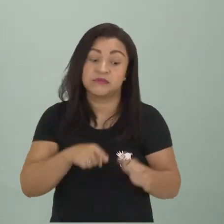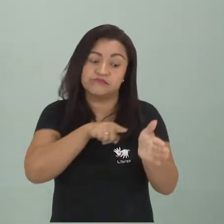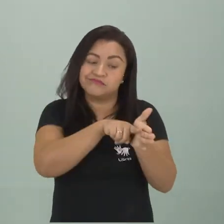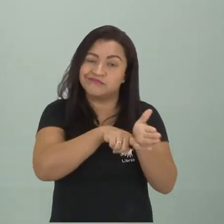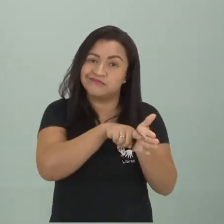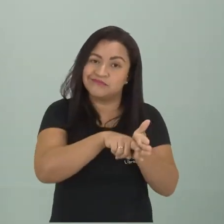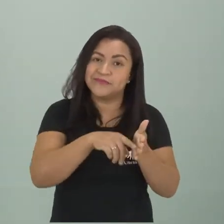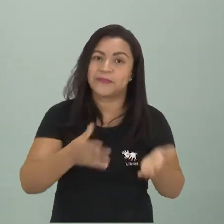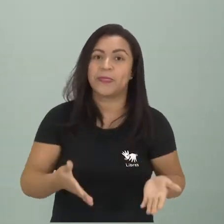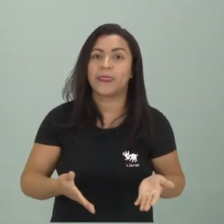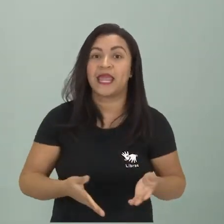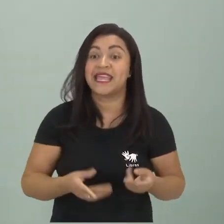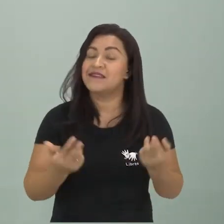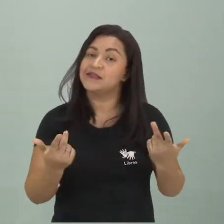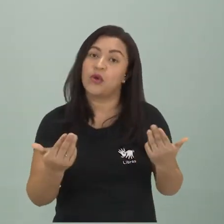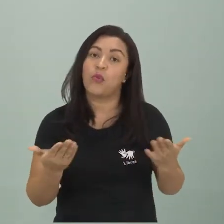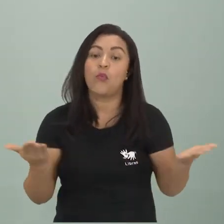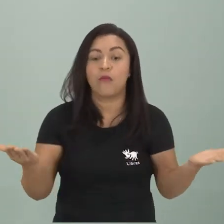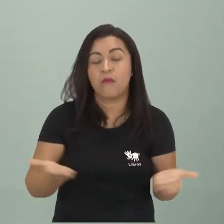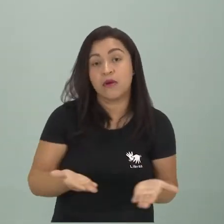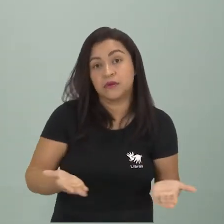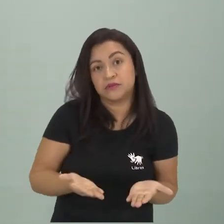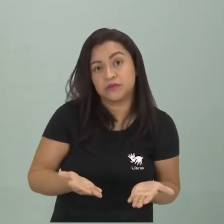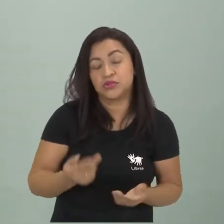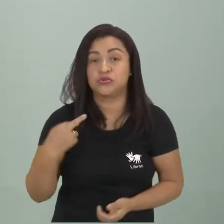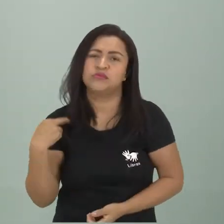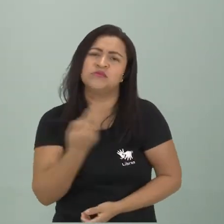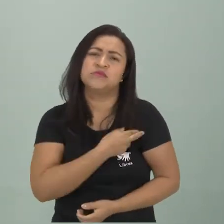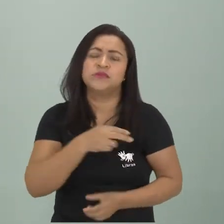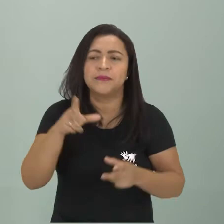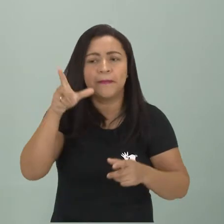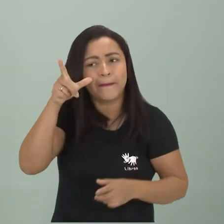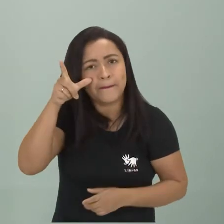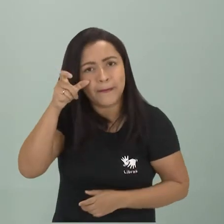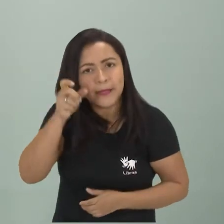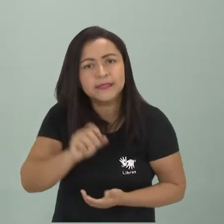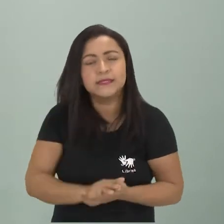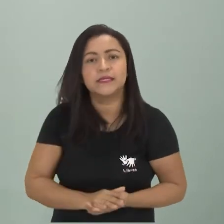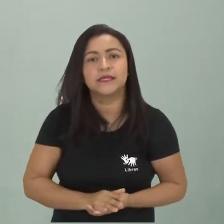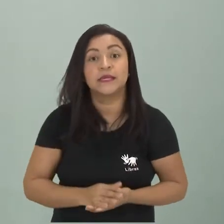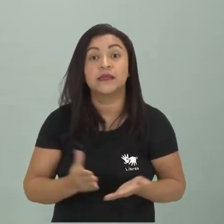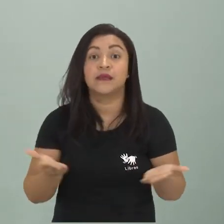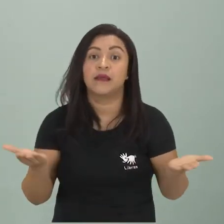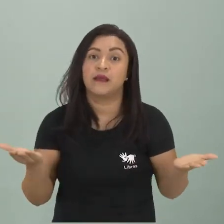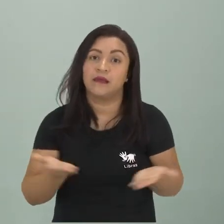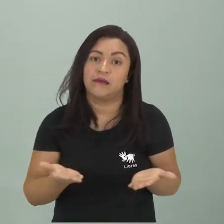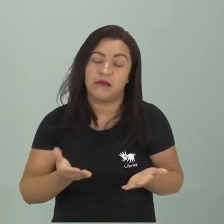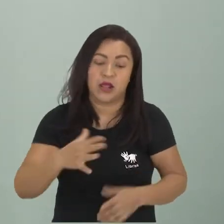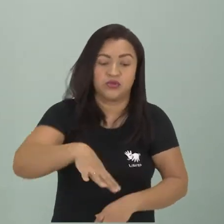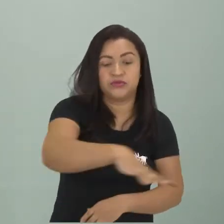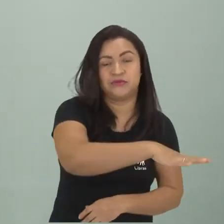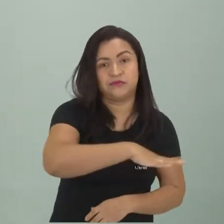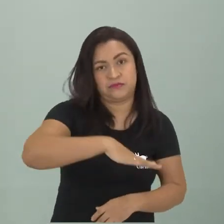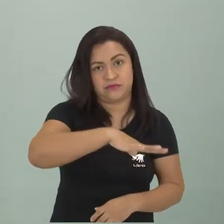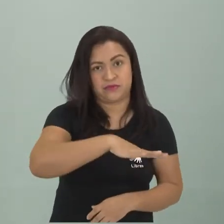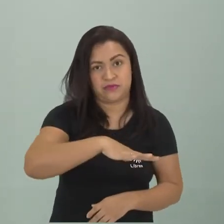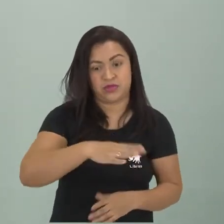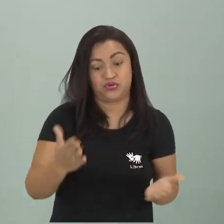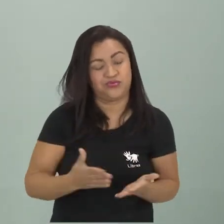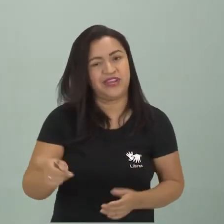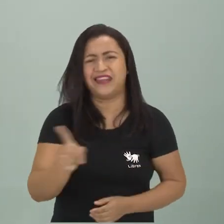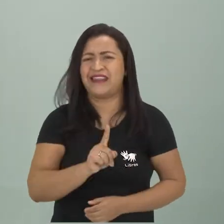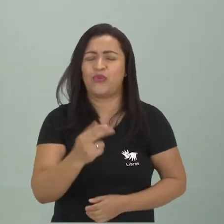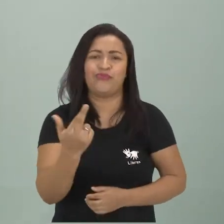na nossa atualidade, nós vamos perceber que as sociedades, elas também não são iguais